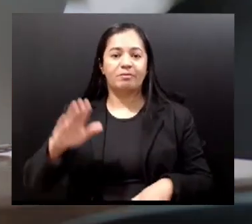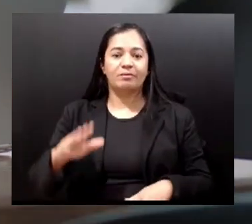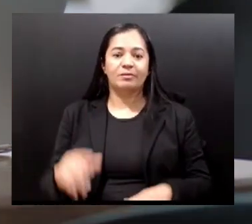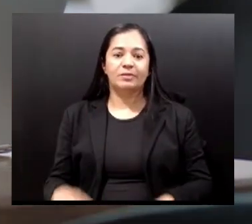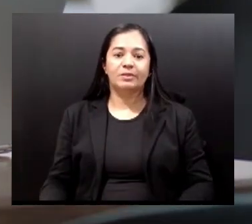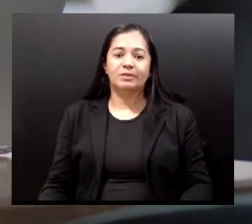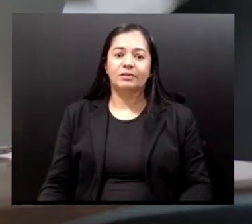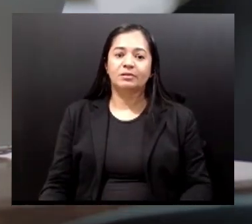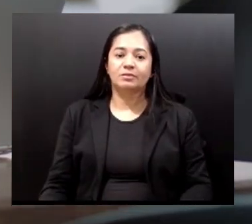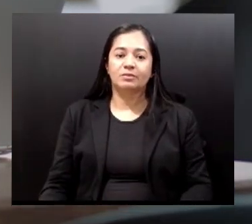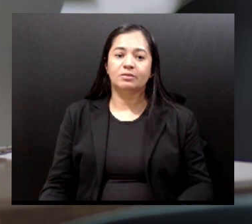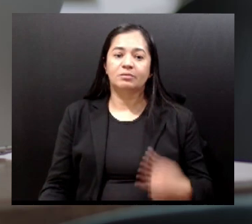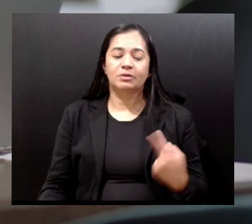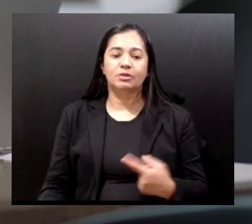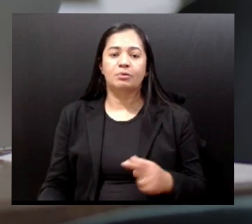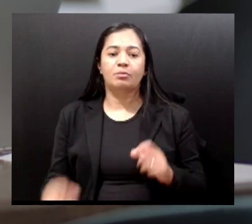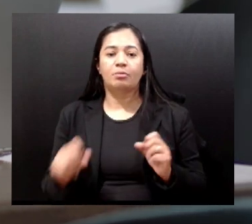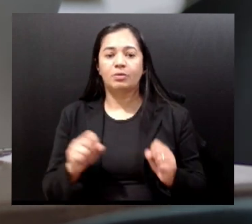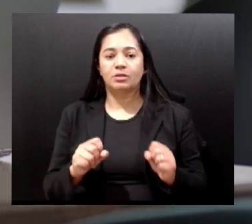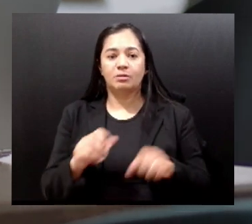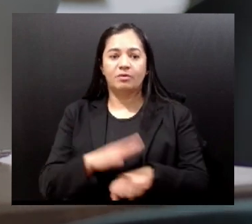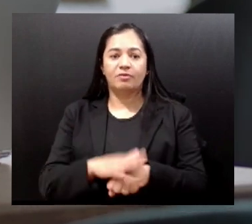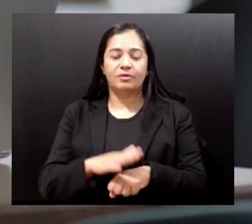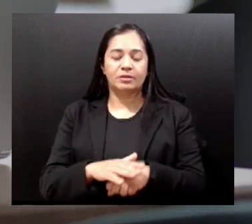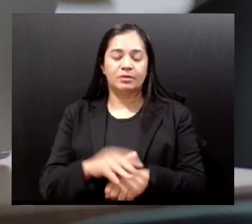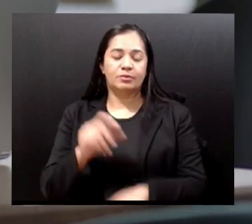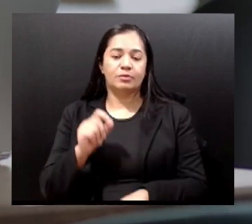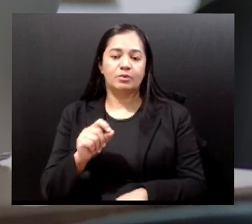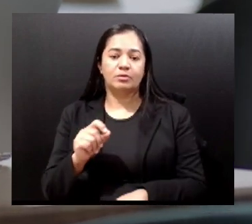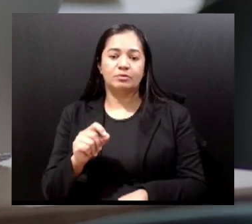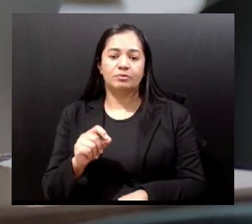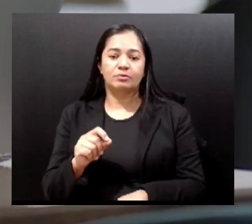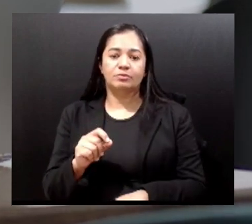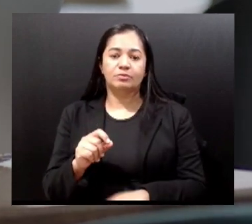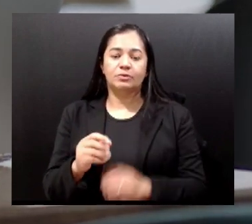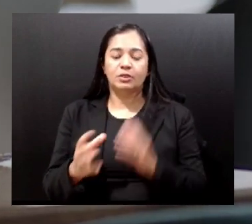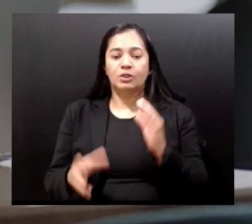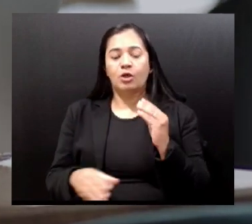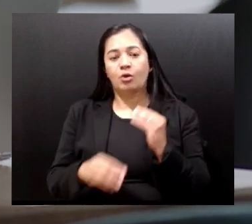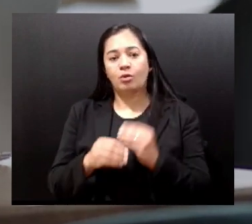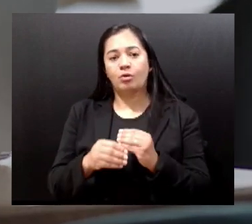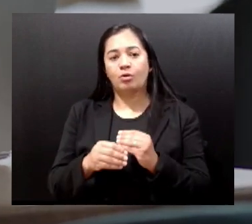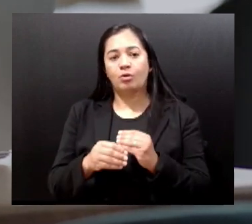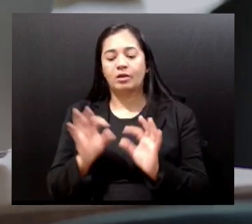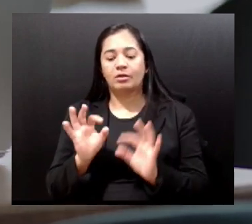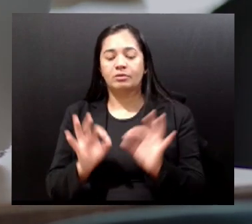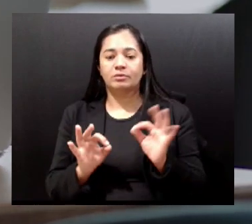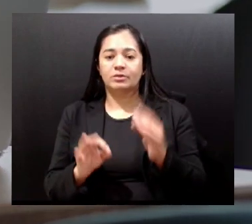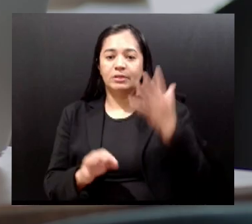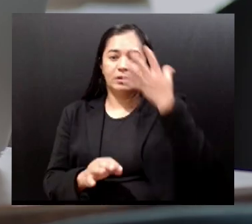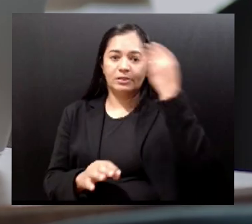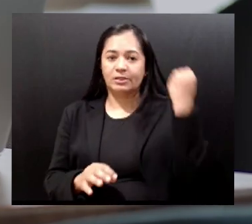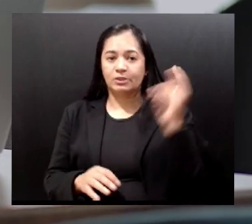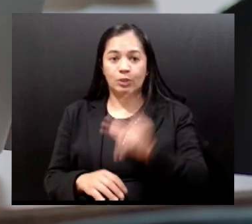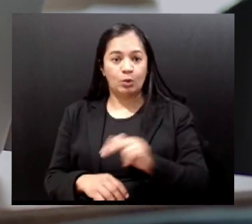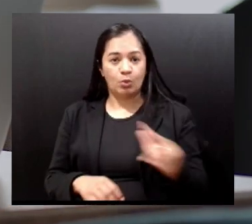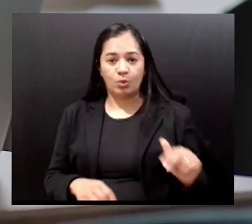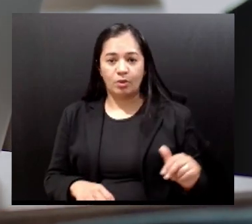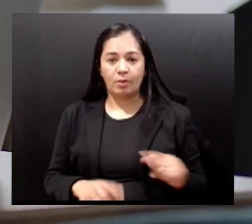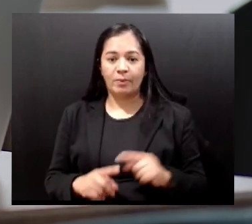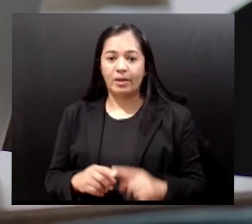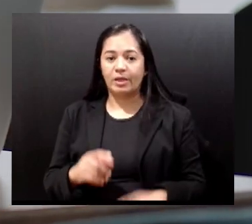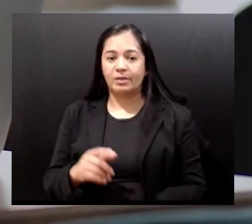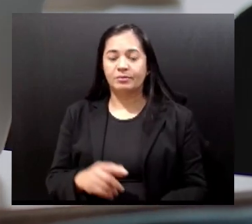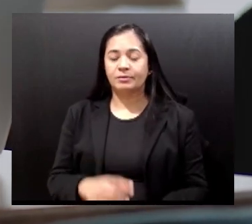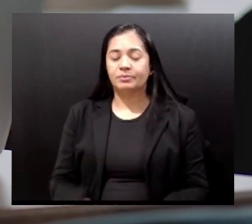podemos fazer no nosso orçamento doméstico é colocar esse componente no orçamento e nunca esquecer. A maioria das pessoas não lembram disso. Então, eu penso,